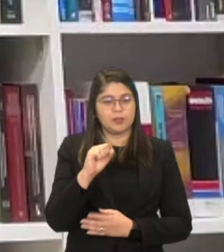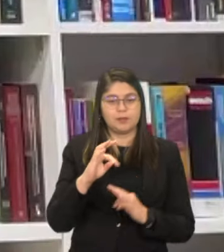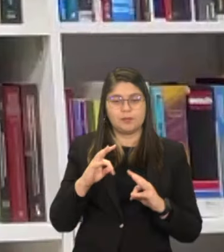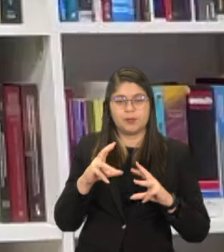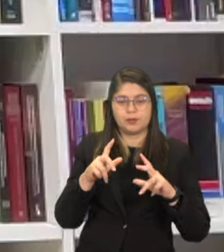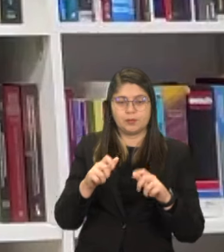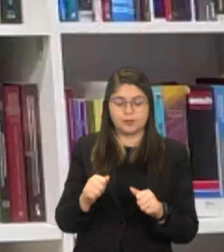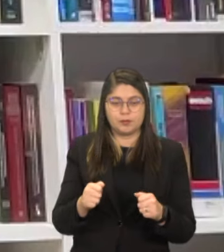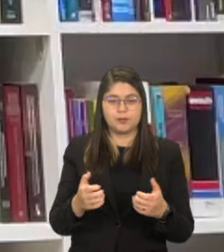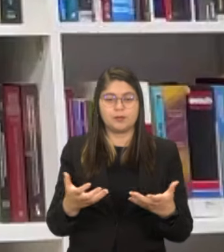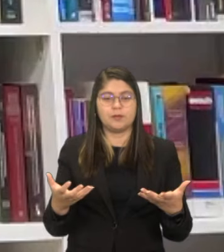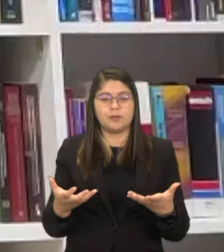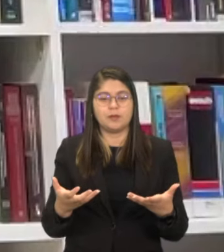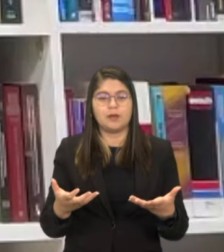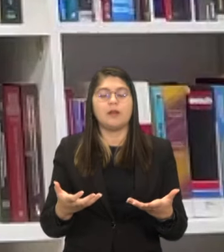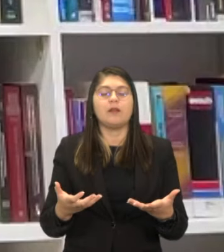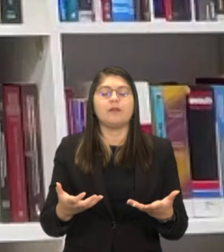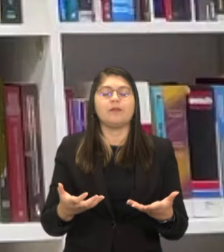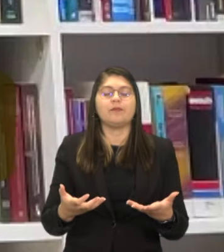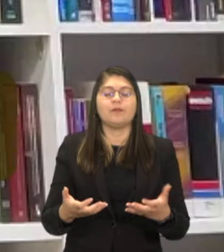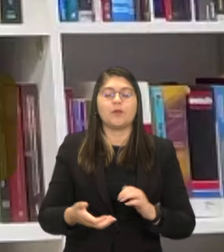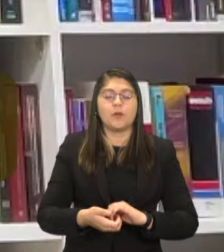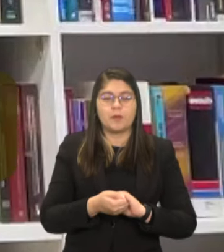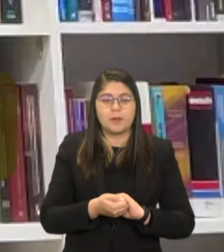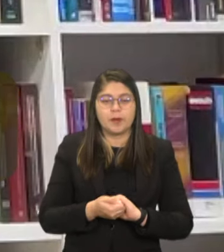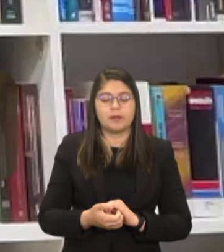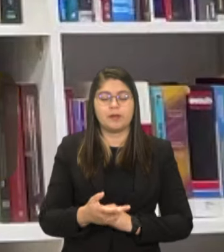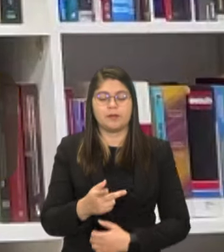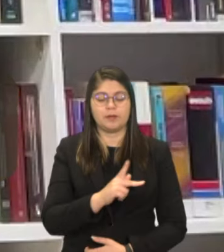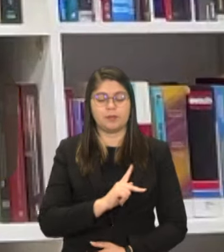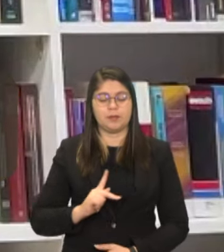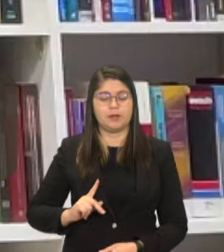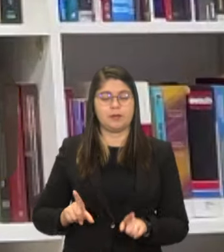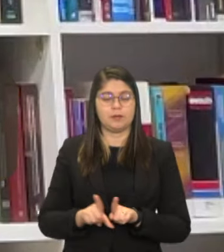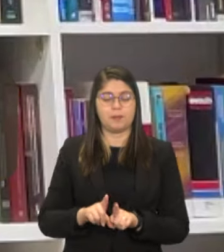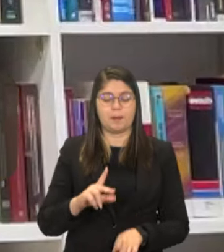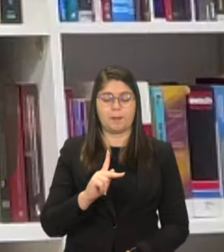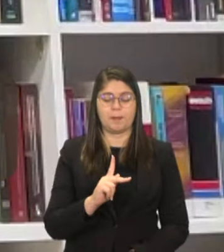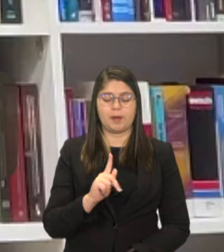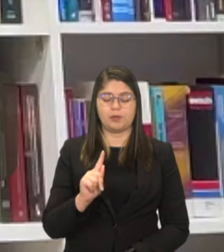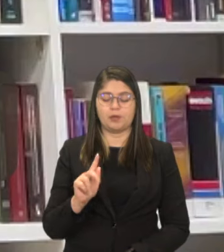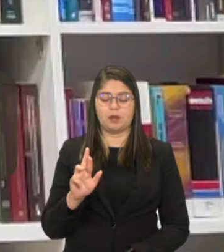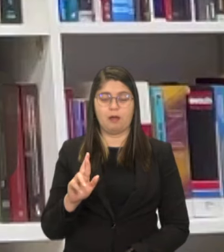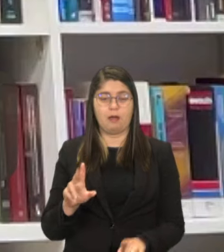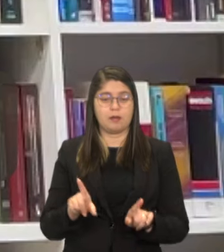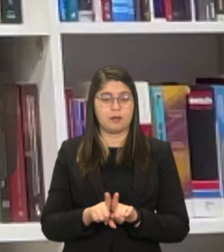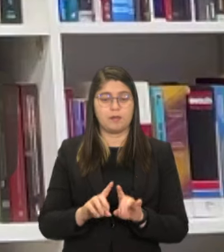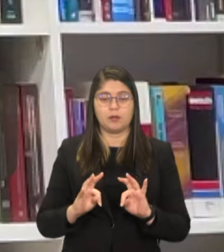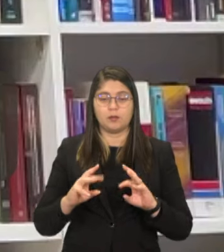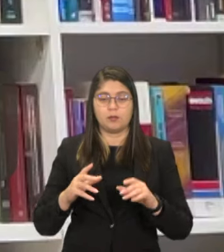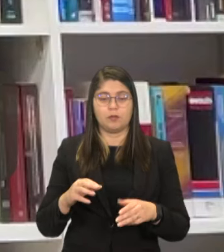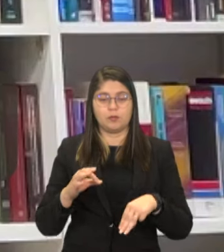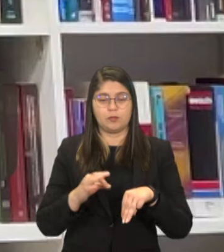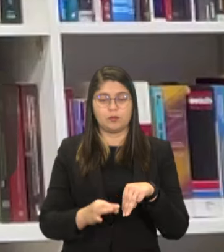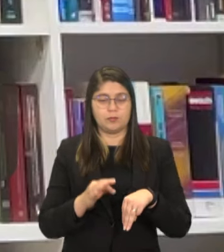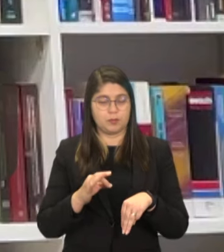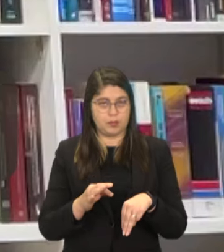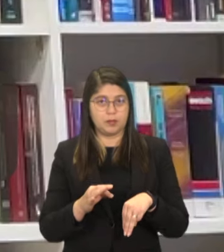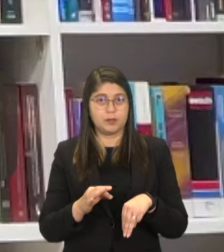saudar Vossa Excelência, Procurador-Geral da República, os integrantes da Corte, a pessoa do nosso